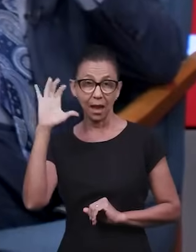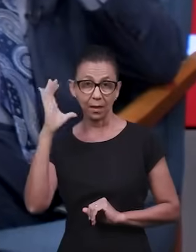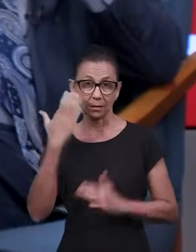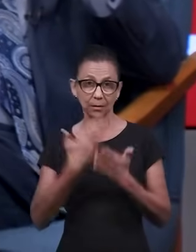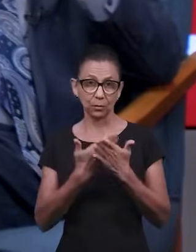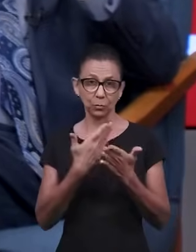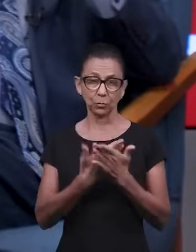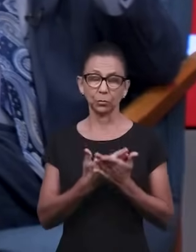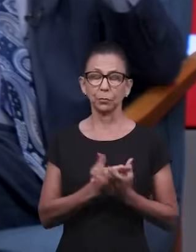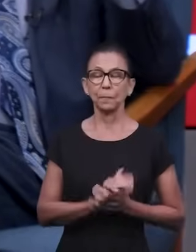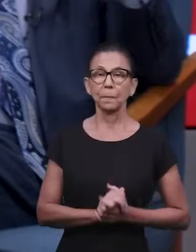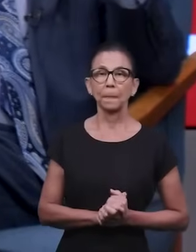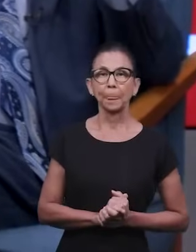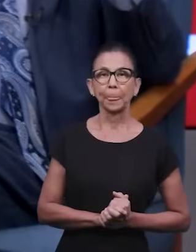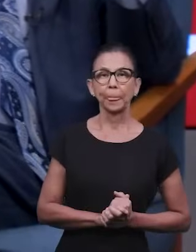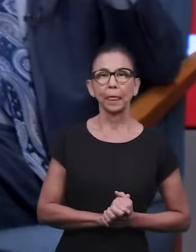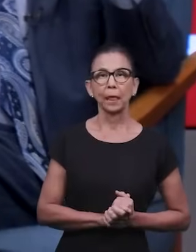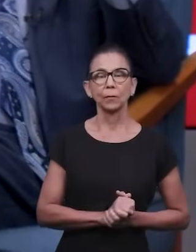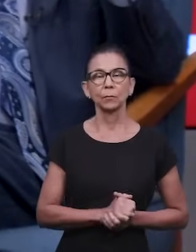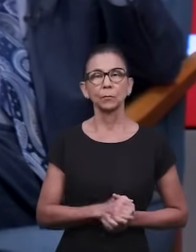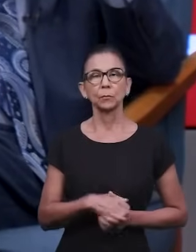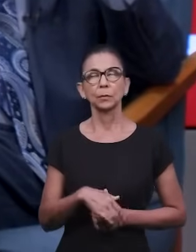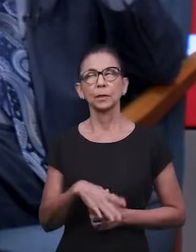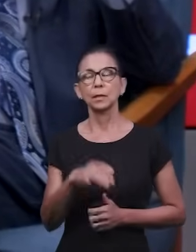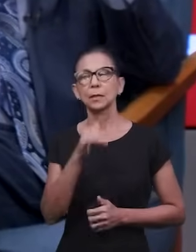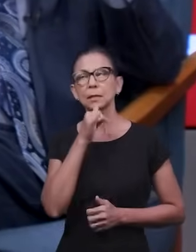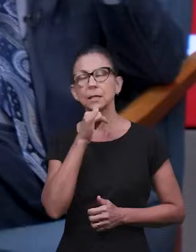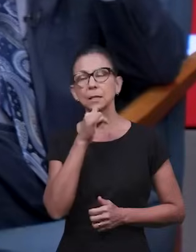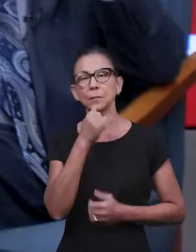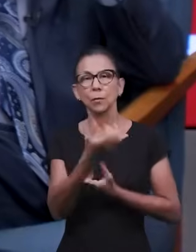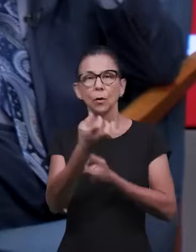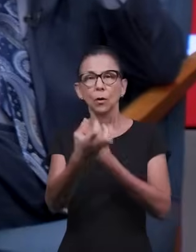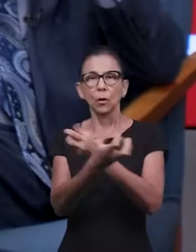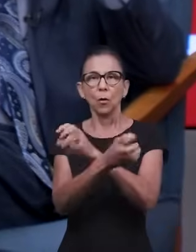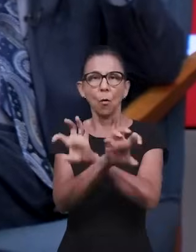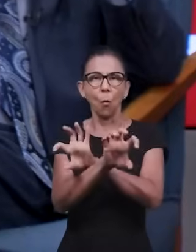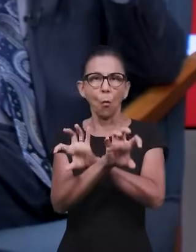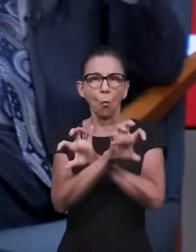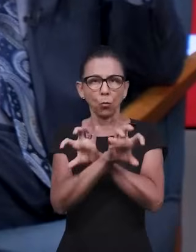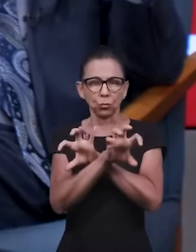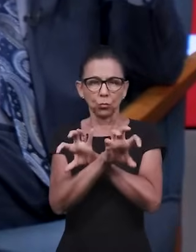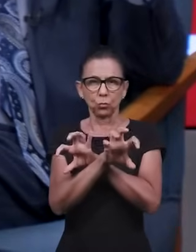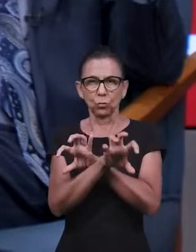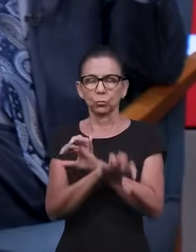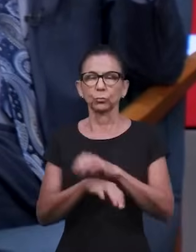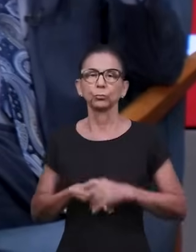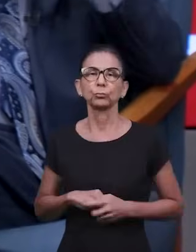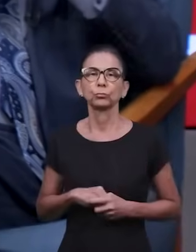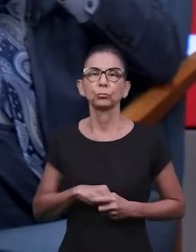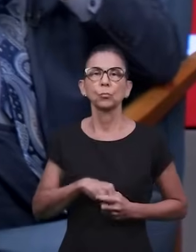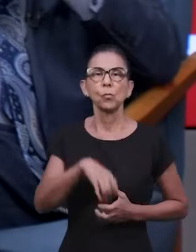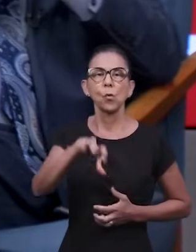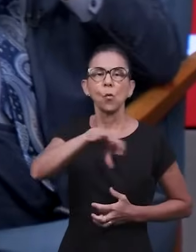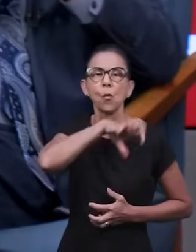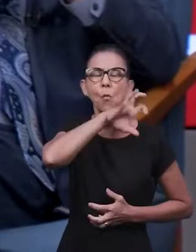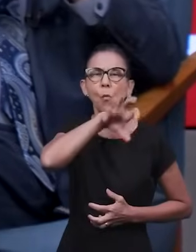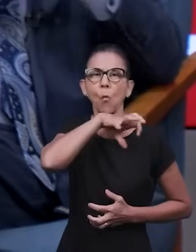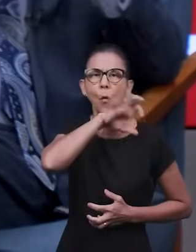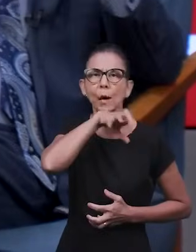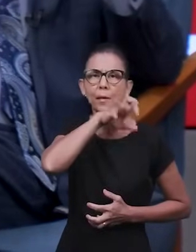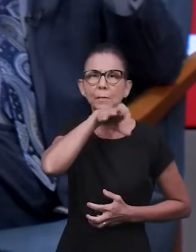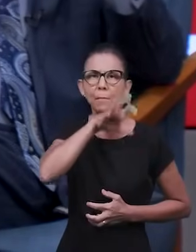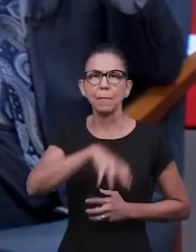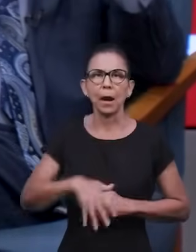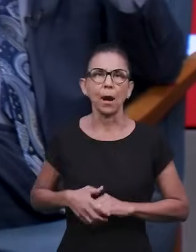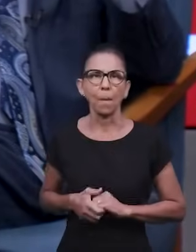Se você pegar dois ossos vamos pegar por exemplo um animal um animal forte como o boi